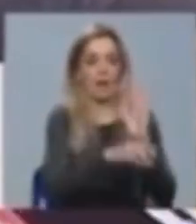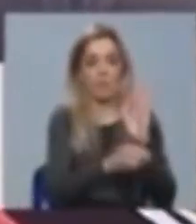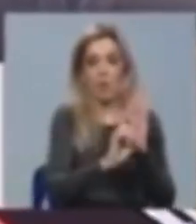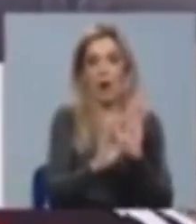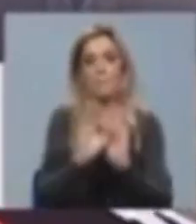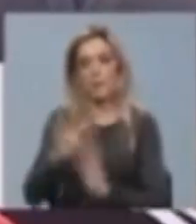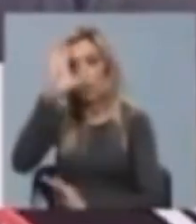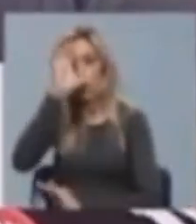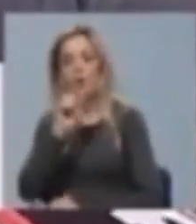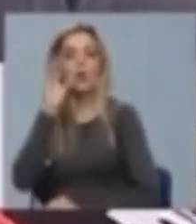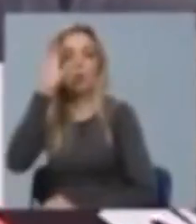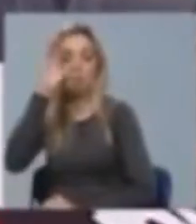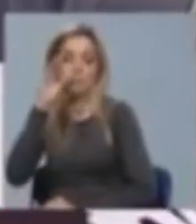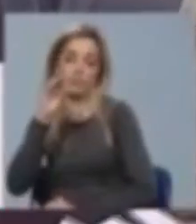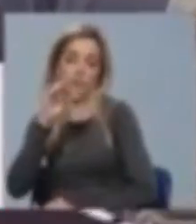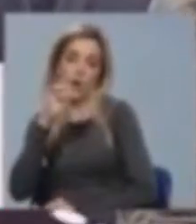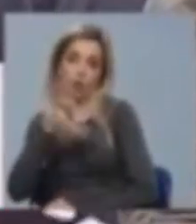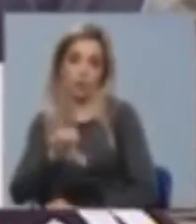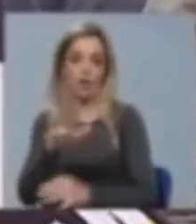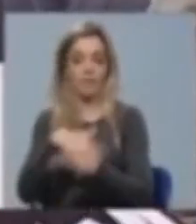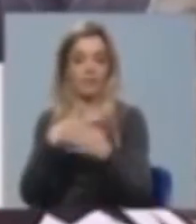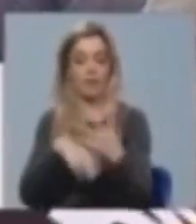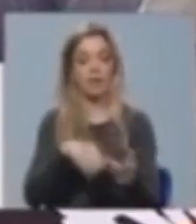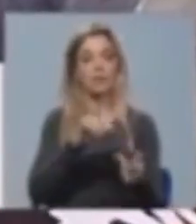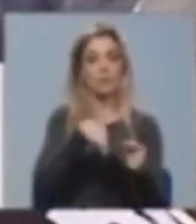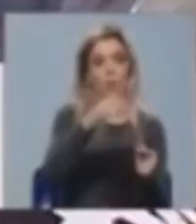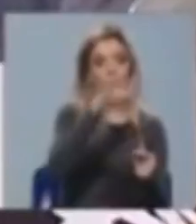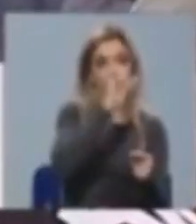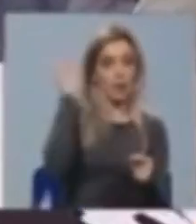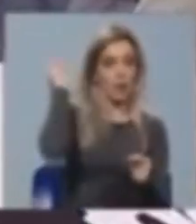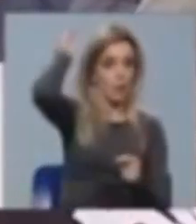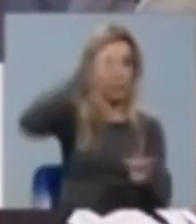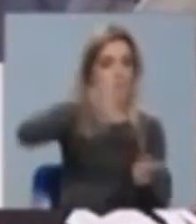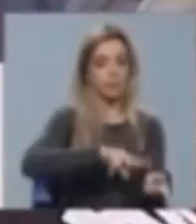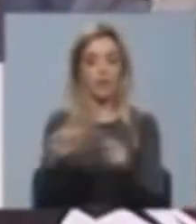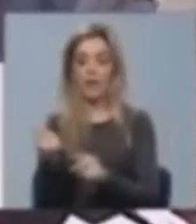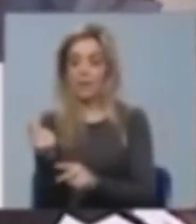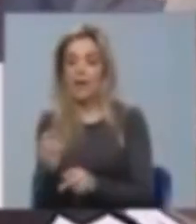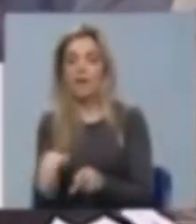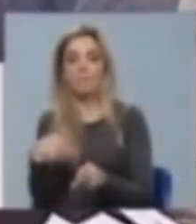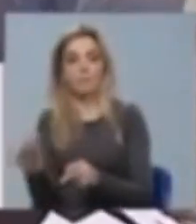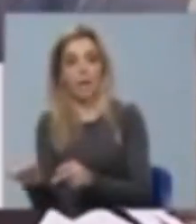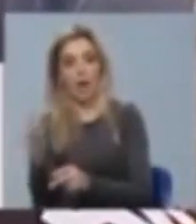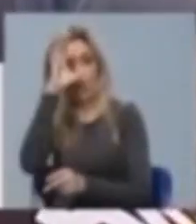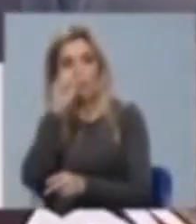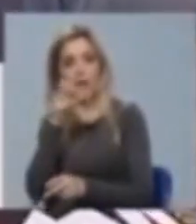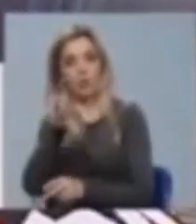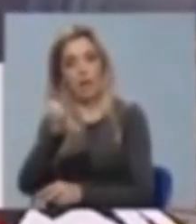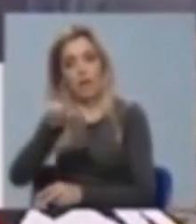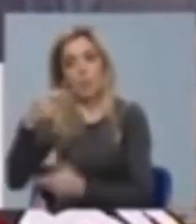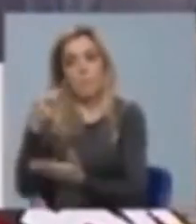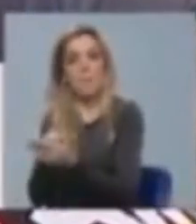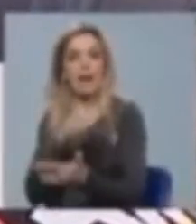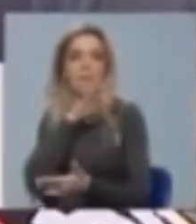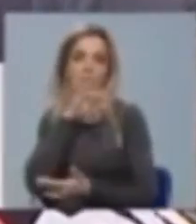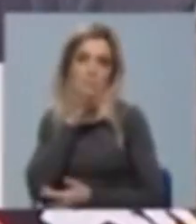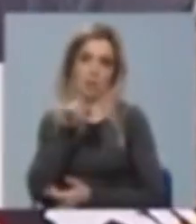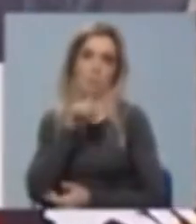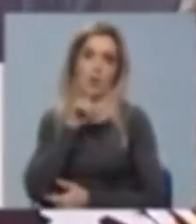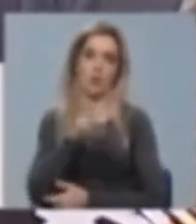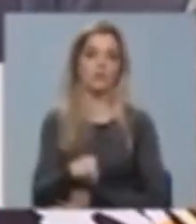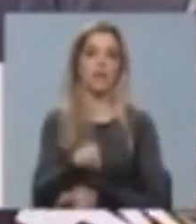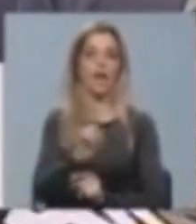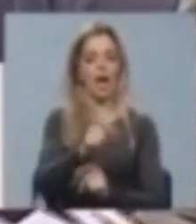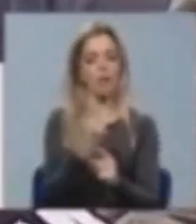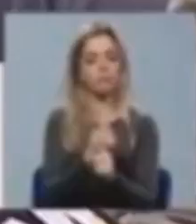para que o Governo da República transfira esse dinheiro para o Governo Regional para, no quadro desse regulamento, poder pagar às famílias. E, portanto, como digo, esse é um